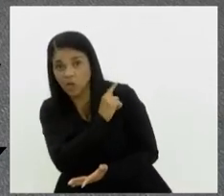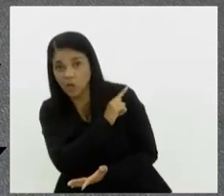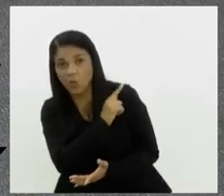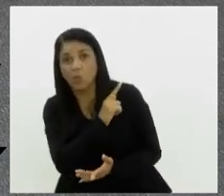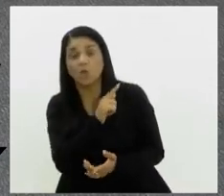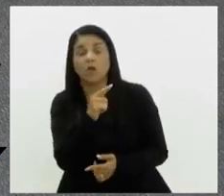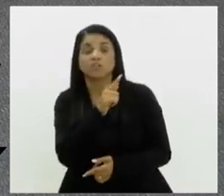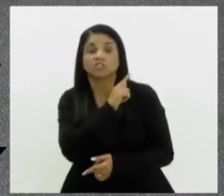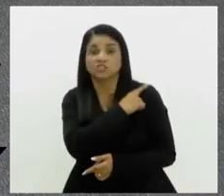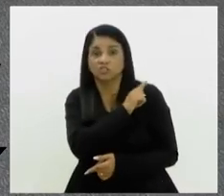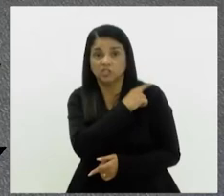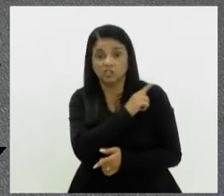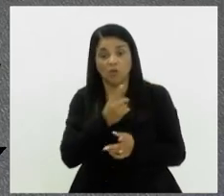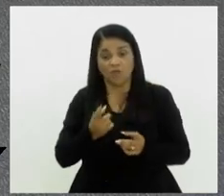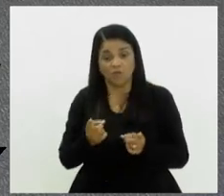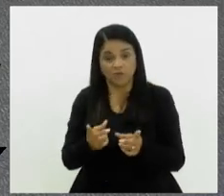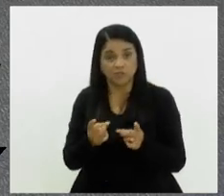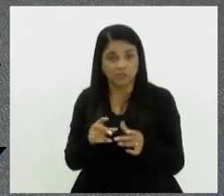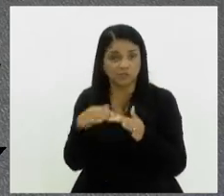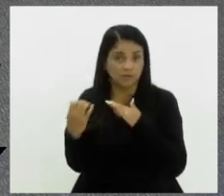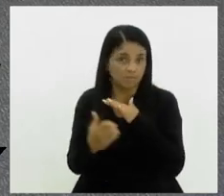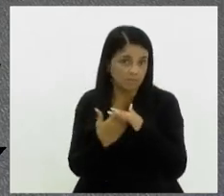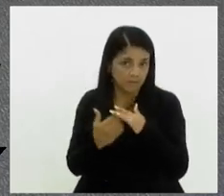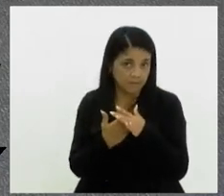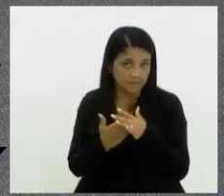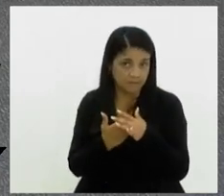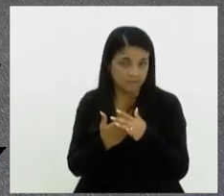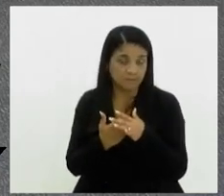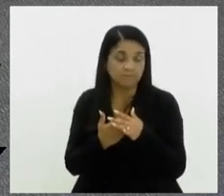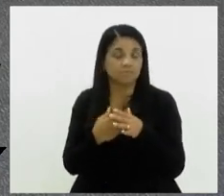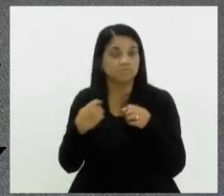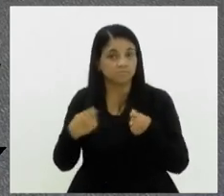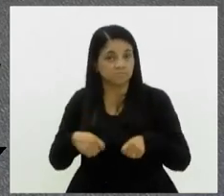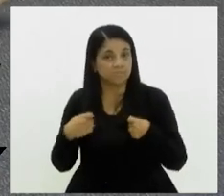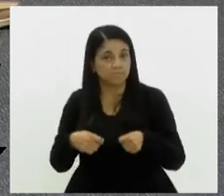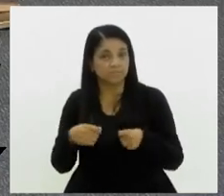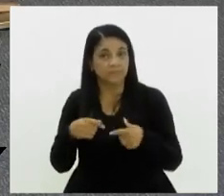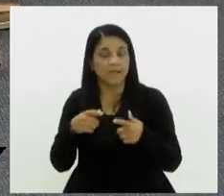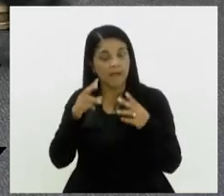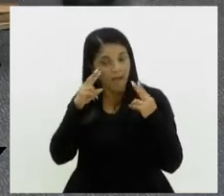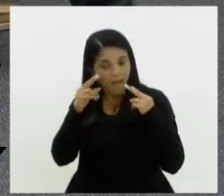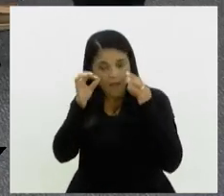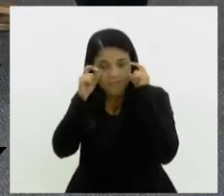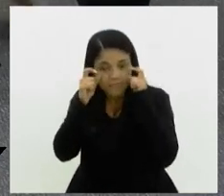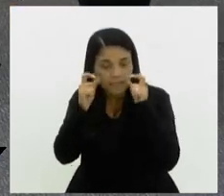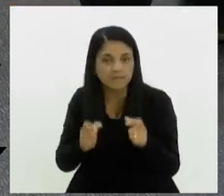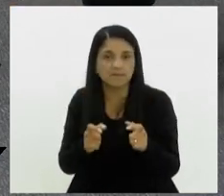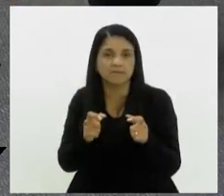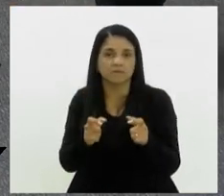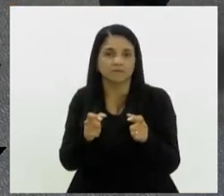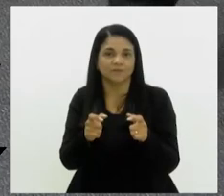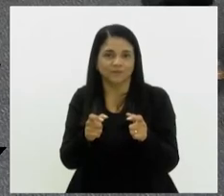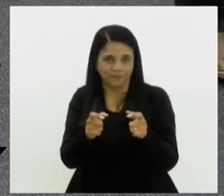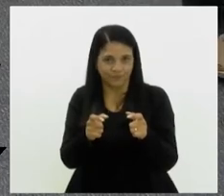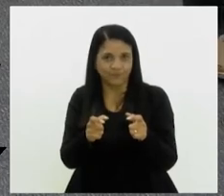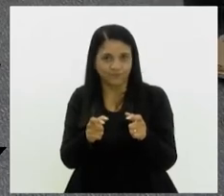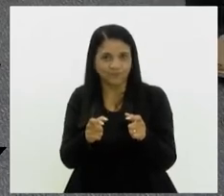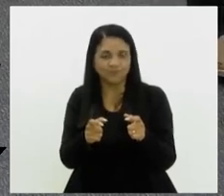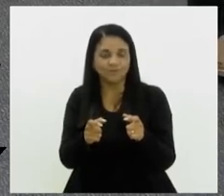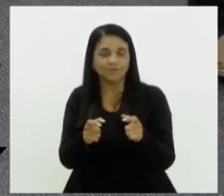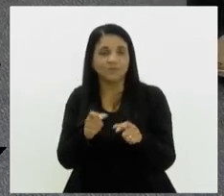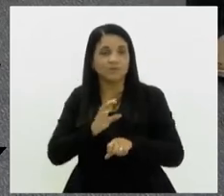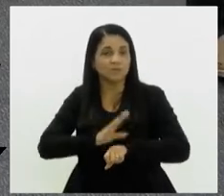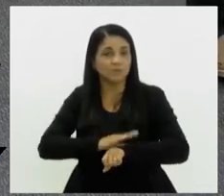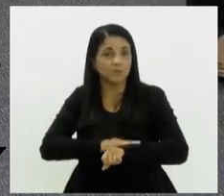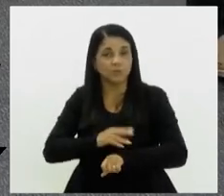de uma gestão que foi privatizada, e nós temos que estar bem antenados com essas questões. Né? Num momento como esse, foram mais de